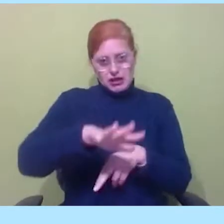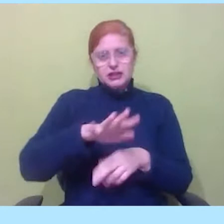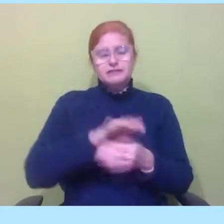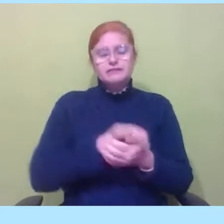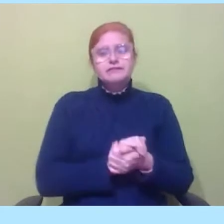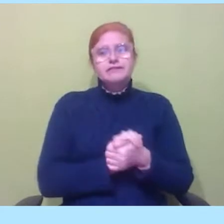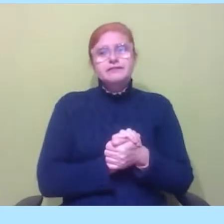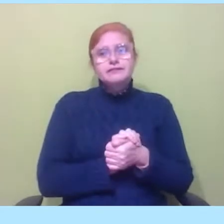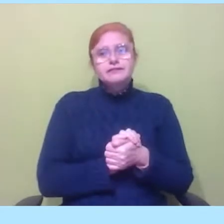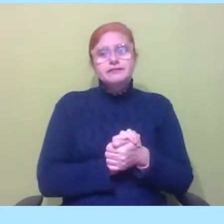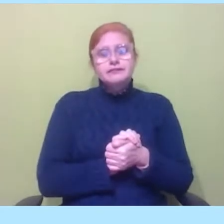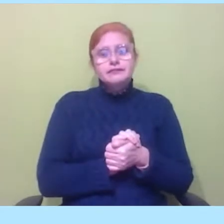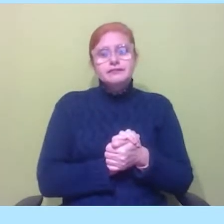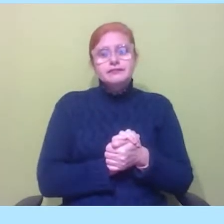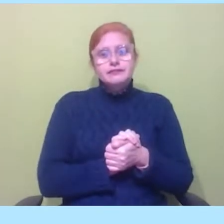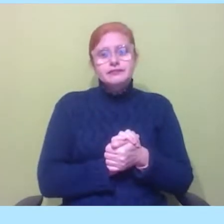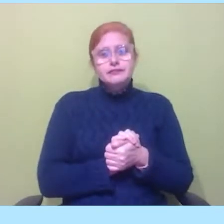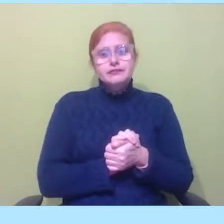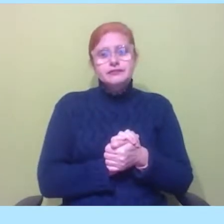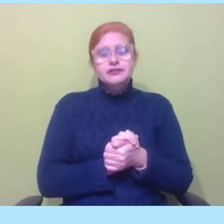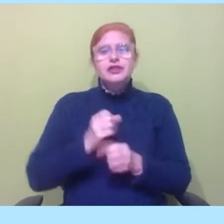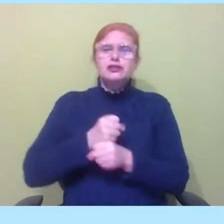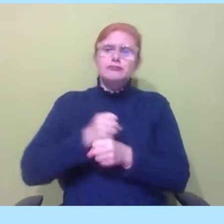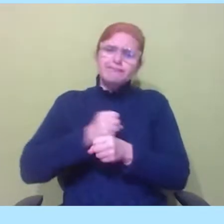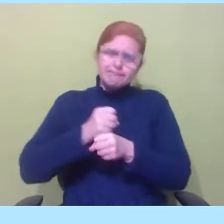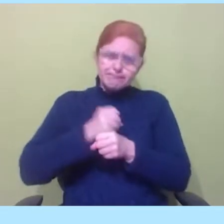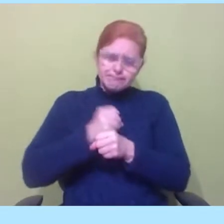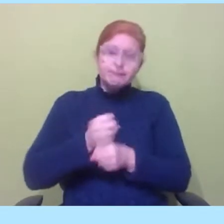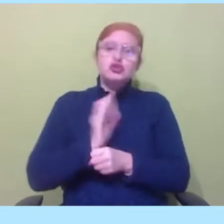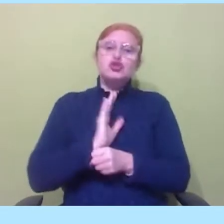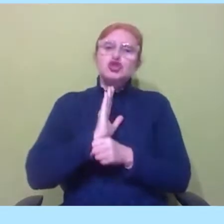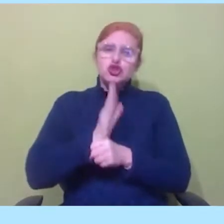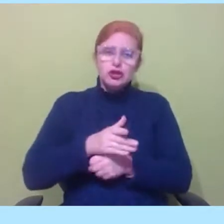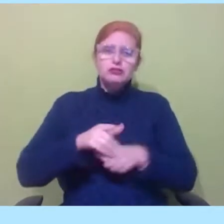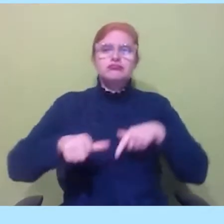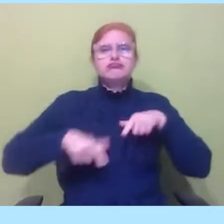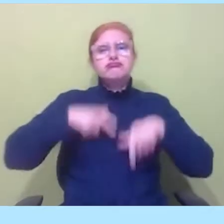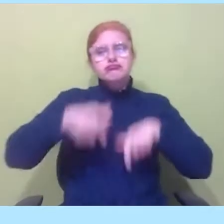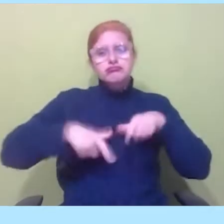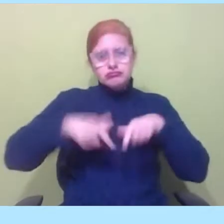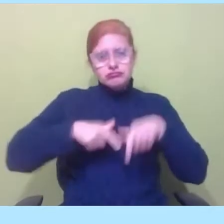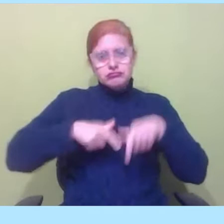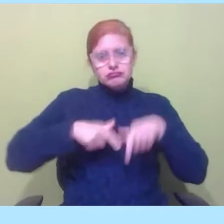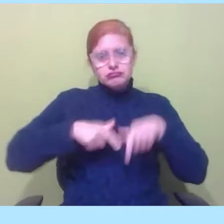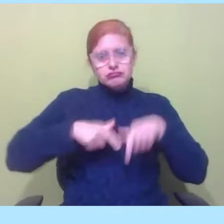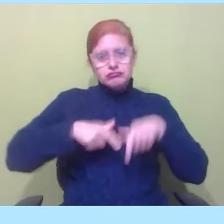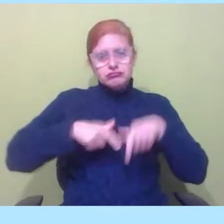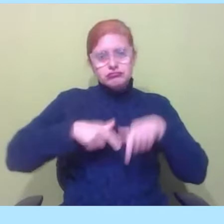E nos últimos anos a gente também tem atuado bastante na área de segurança digital